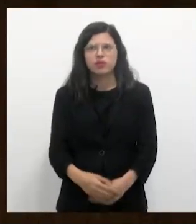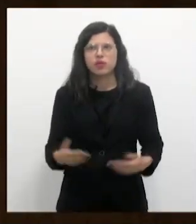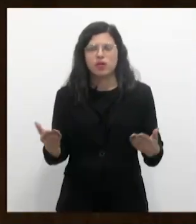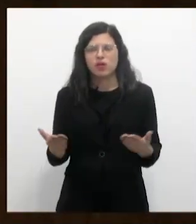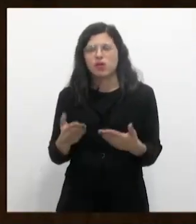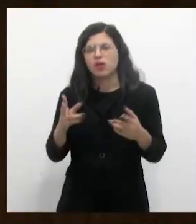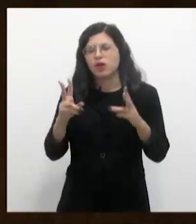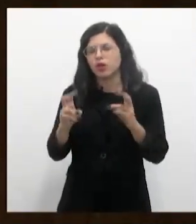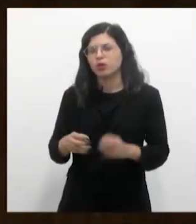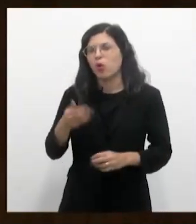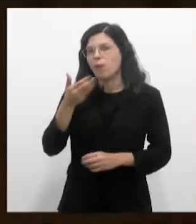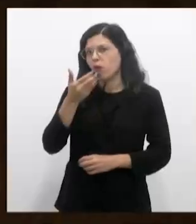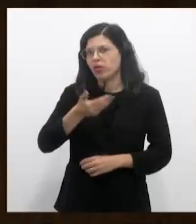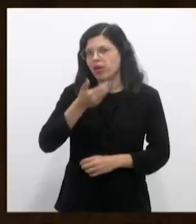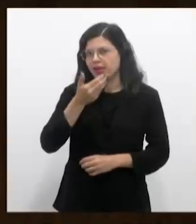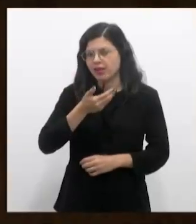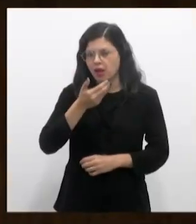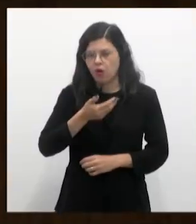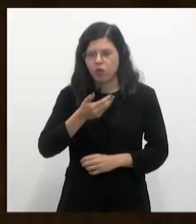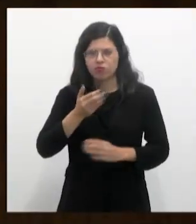fantástico Natal de Guapi,